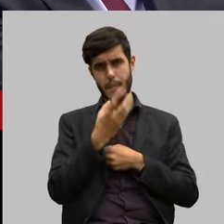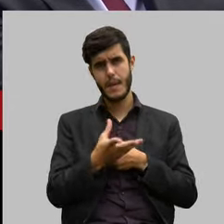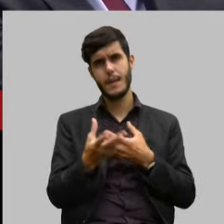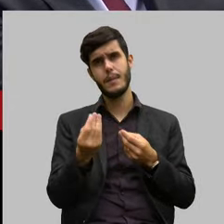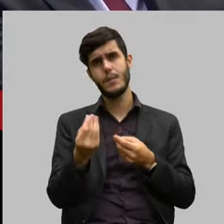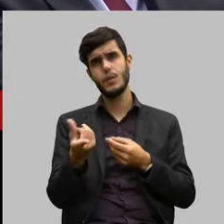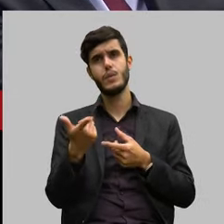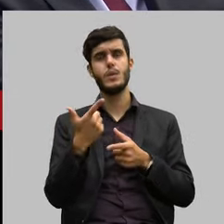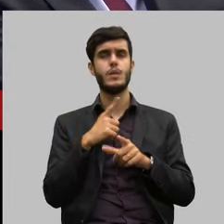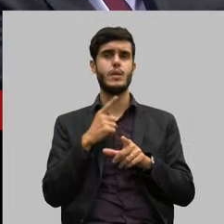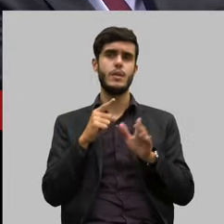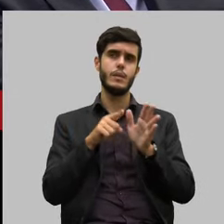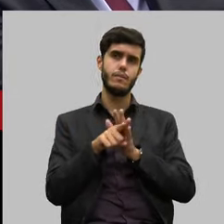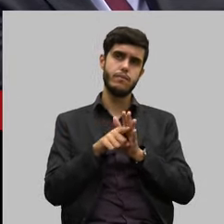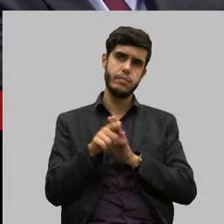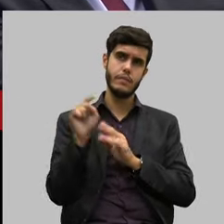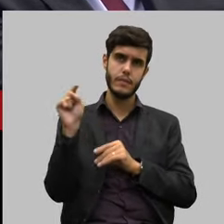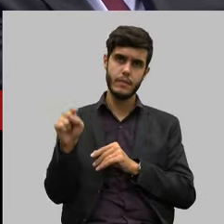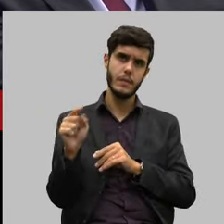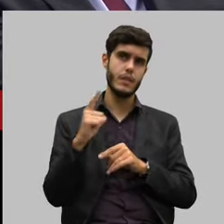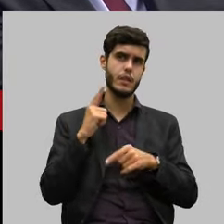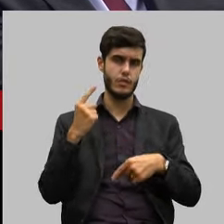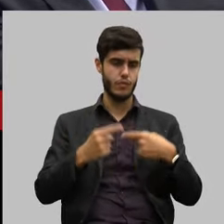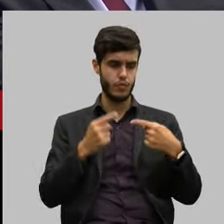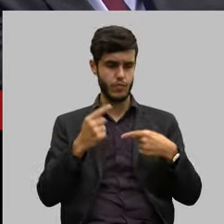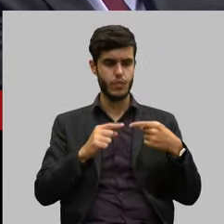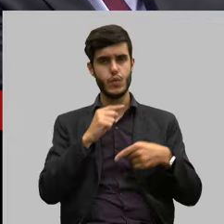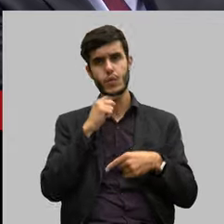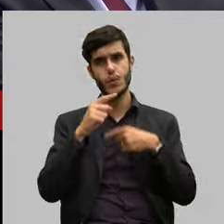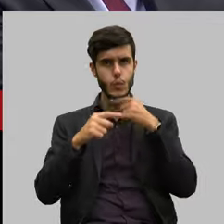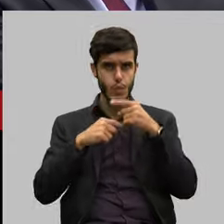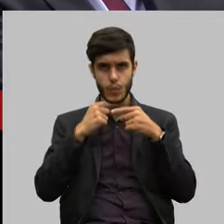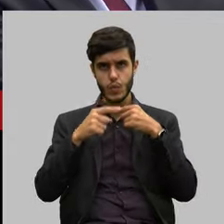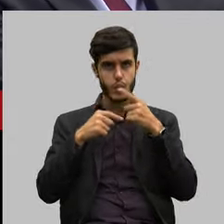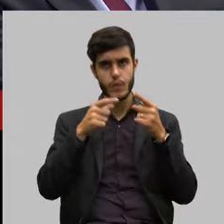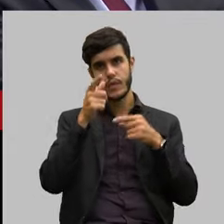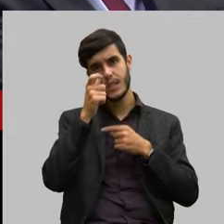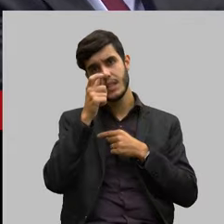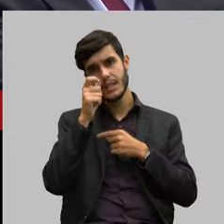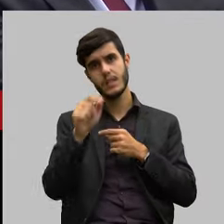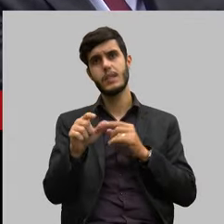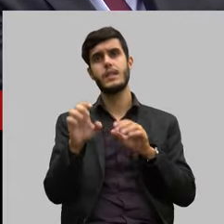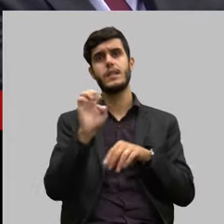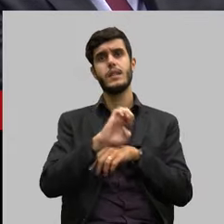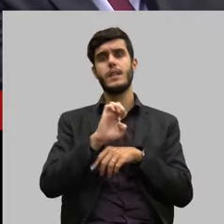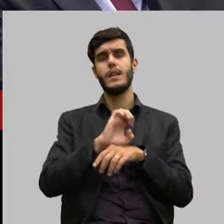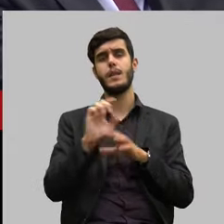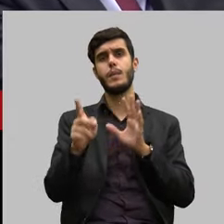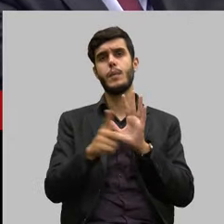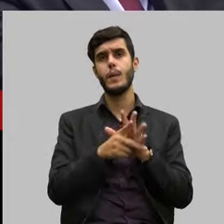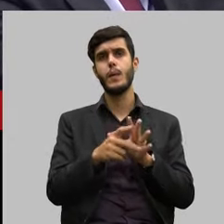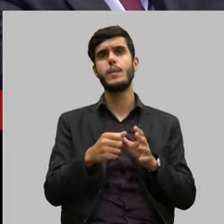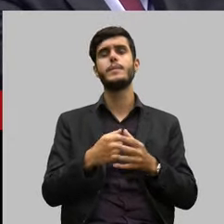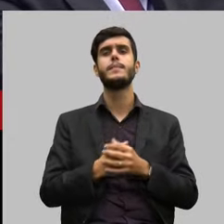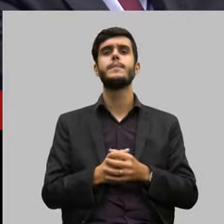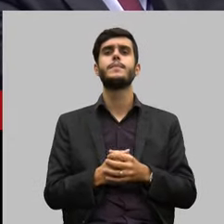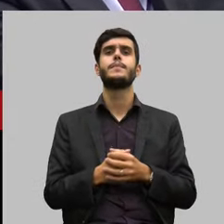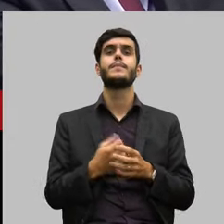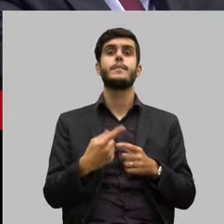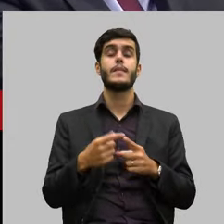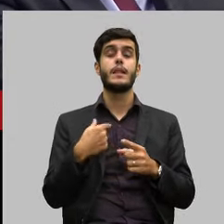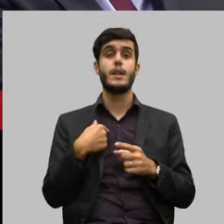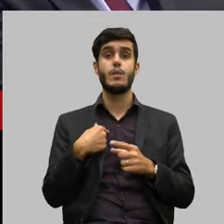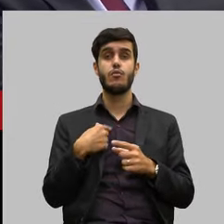buscando eh discutir as dúvidas os interesses do Estado eh mas eu vou ser